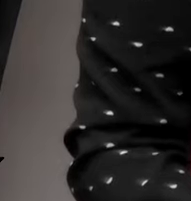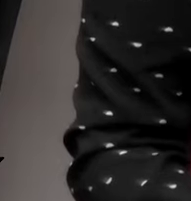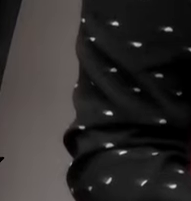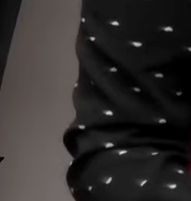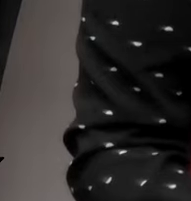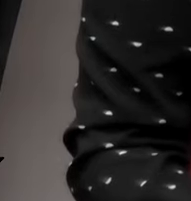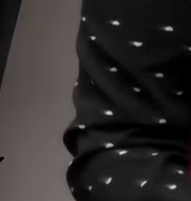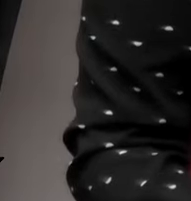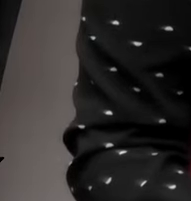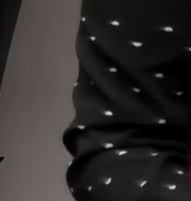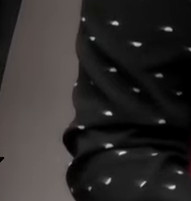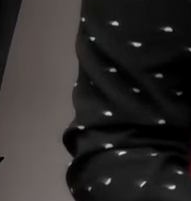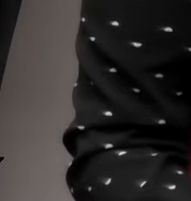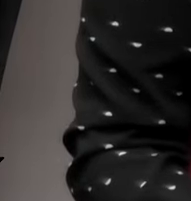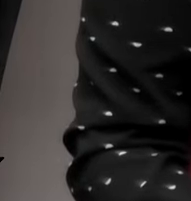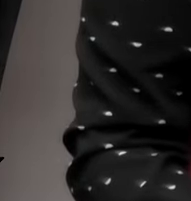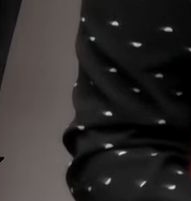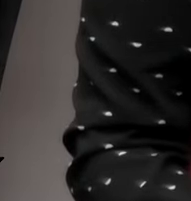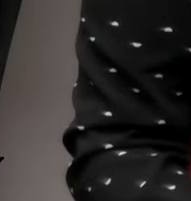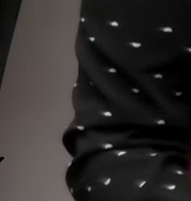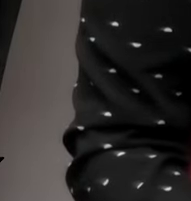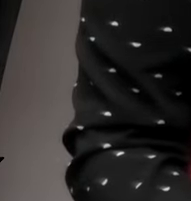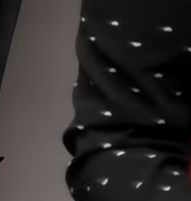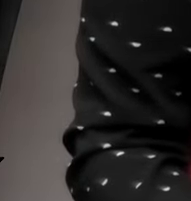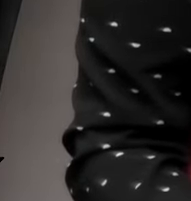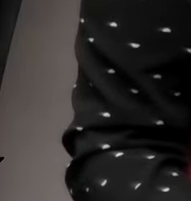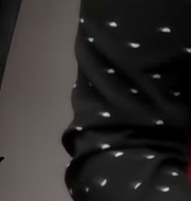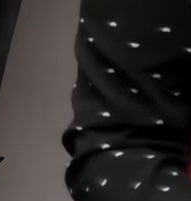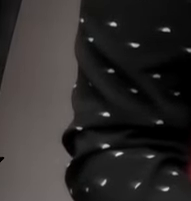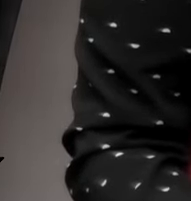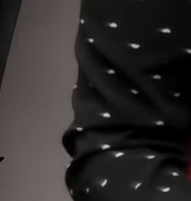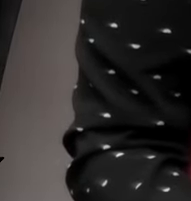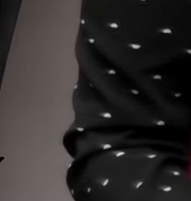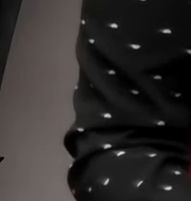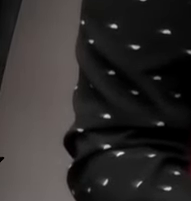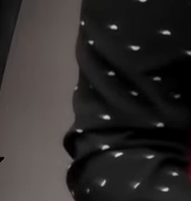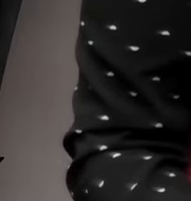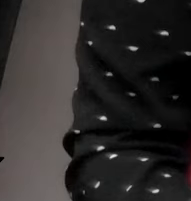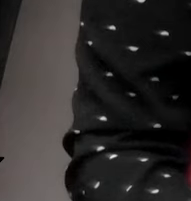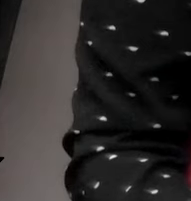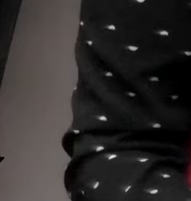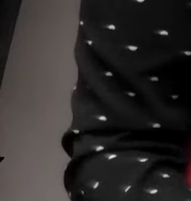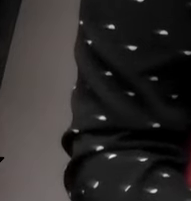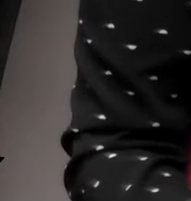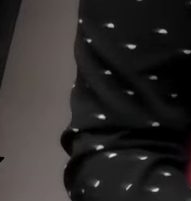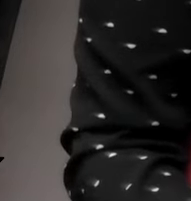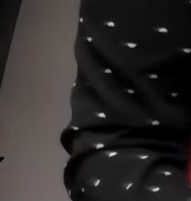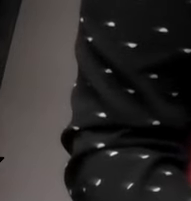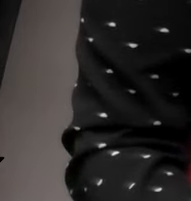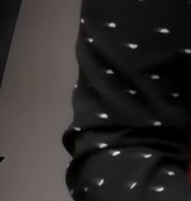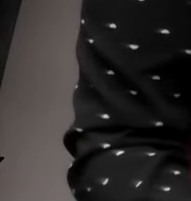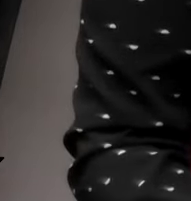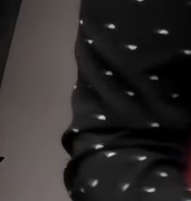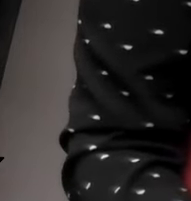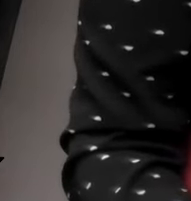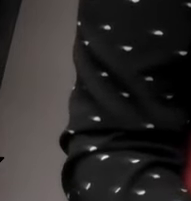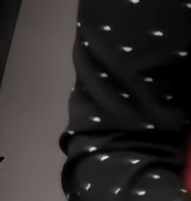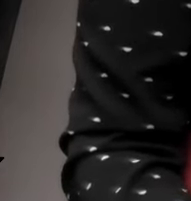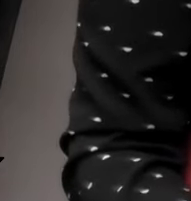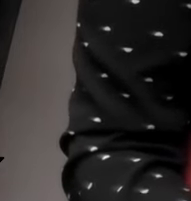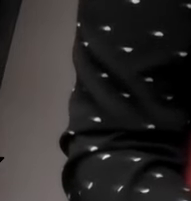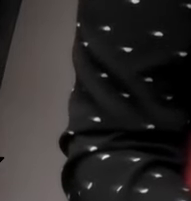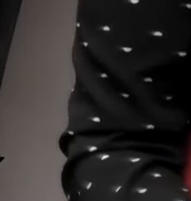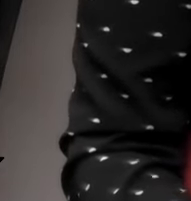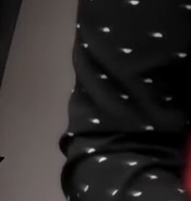enganosa. Mas eu continuo acreditando que não é nosso papel legislar e que isso